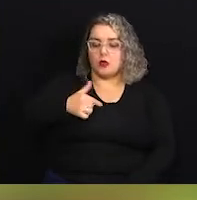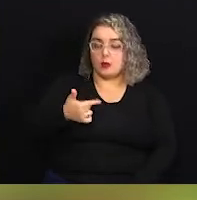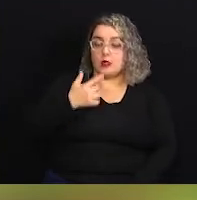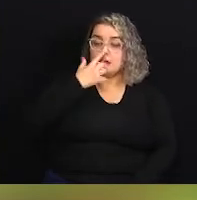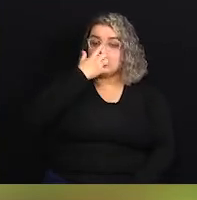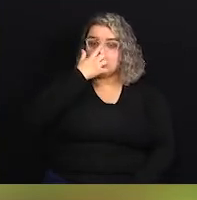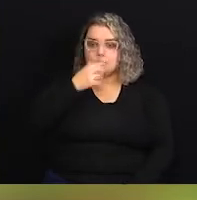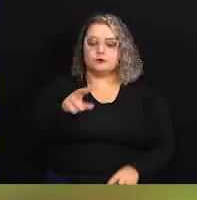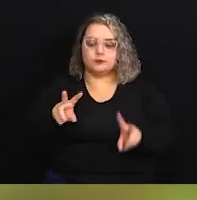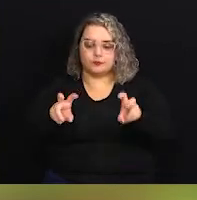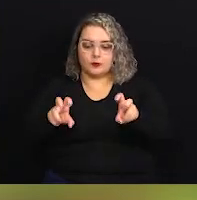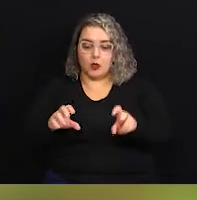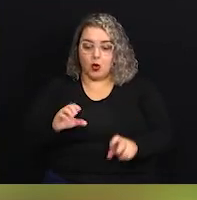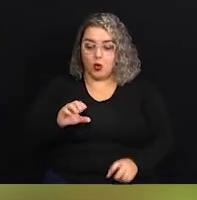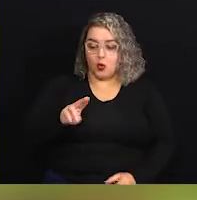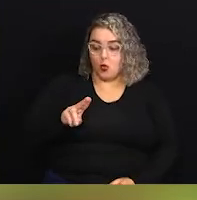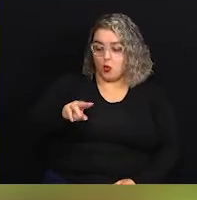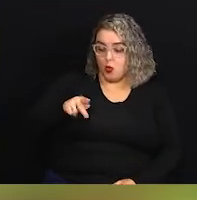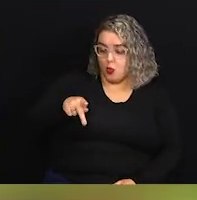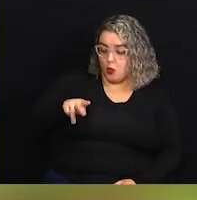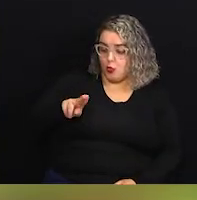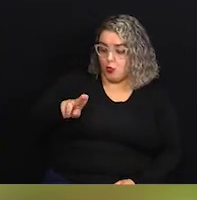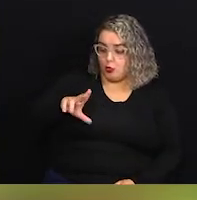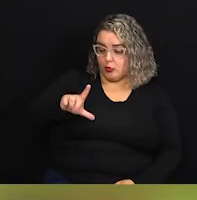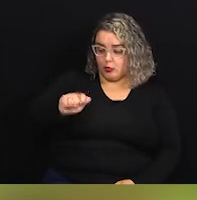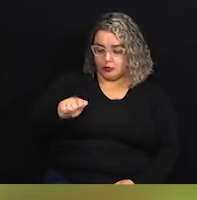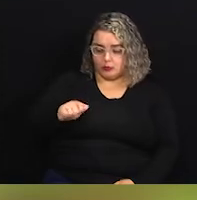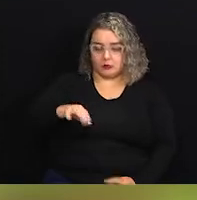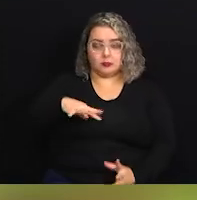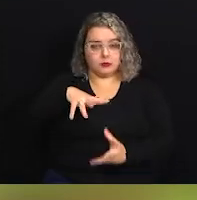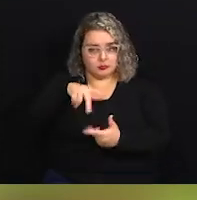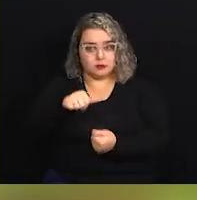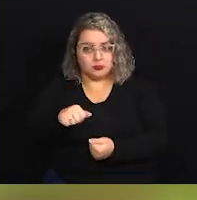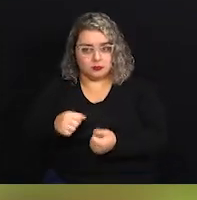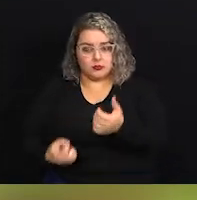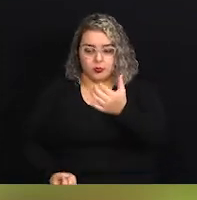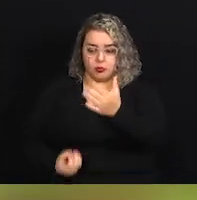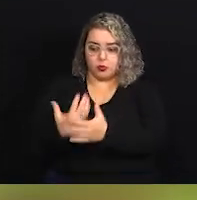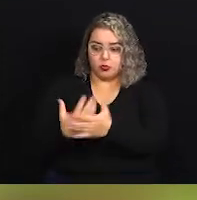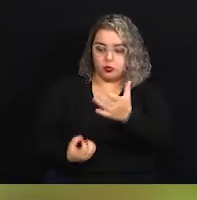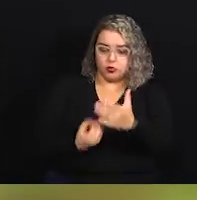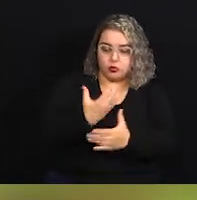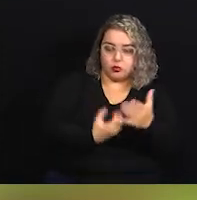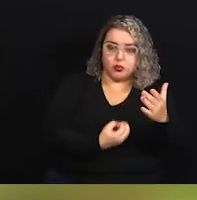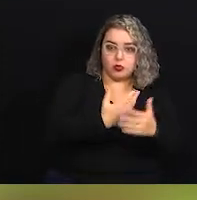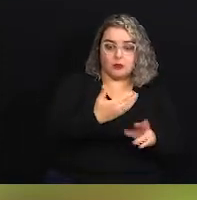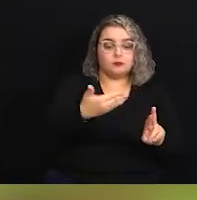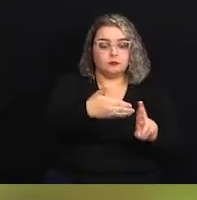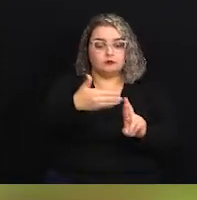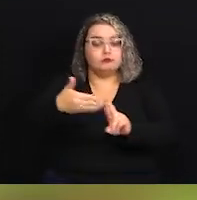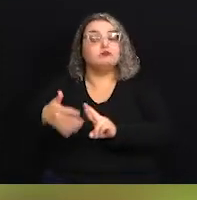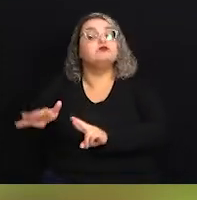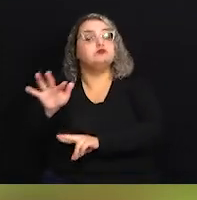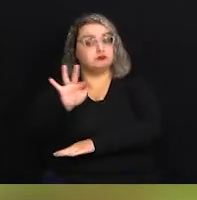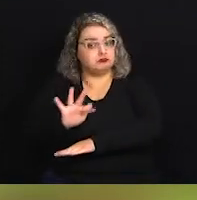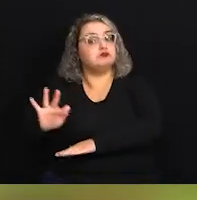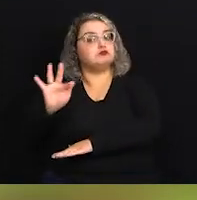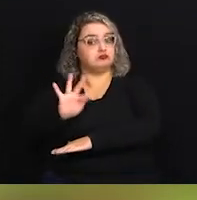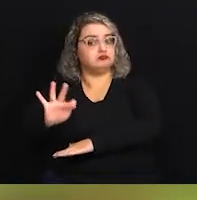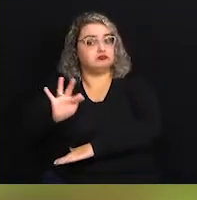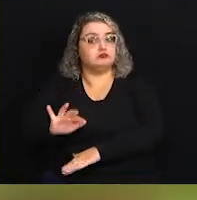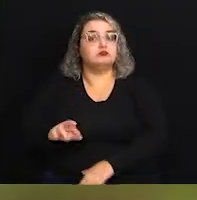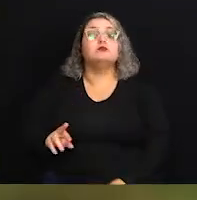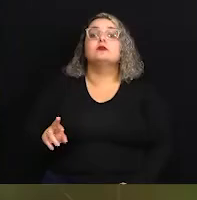também chamada de Cúpula da Terra, evento onde surgiram as primeiras referências formais da política